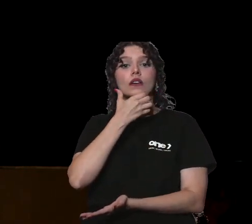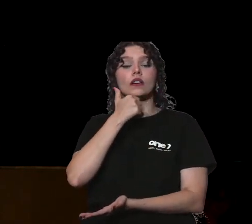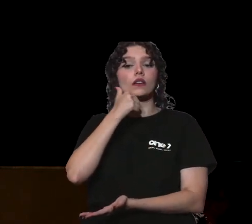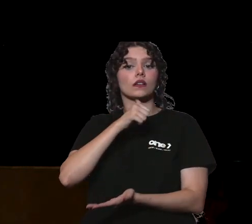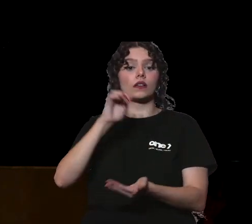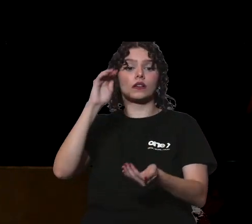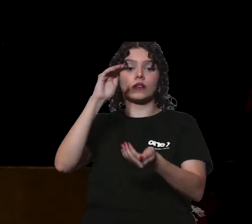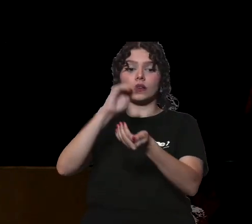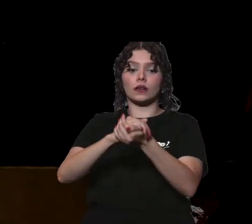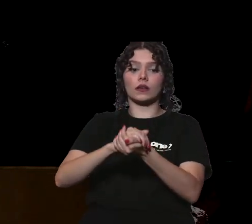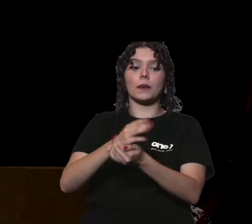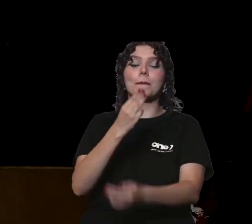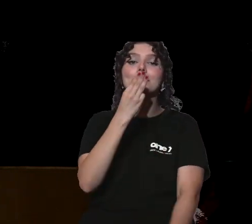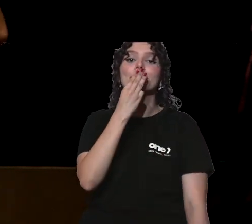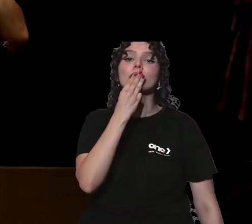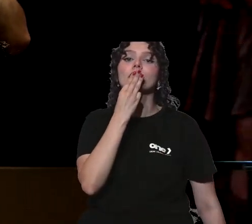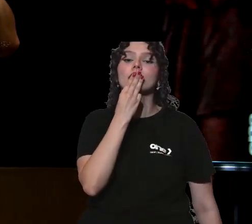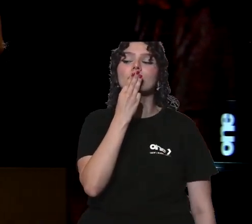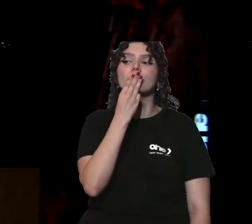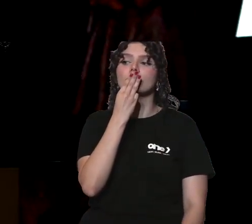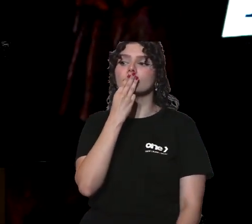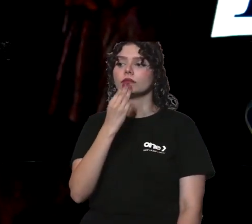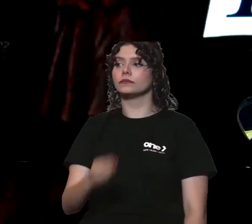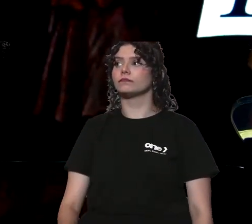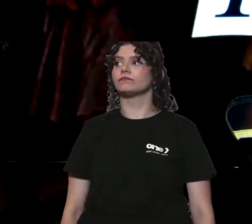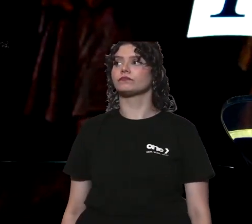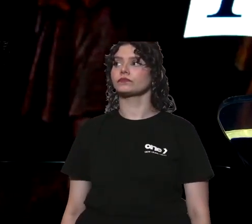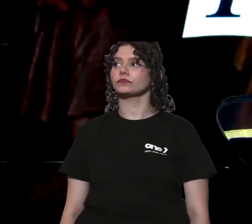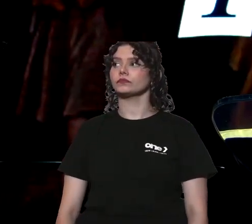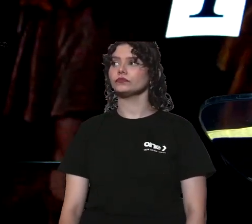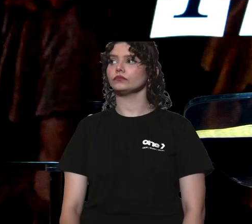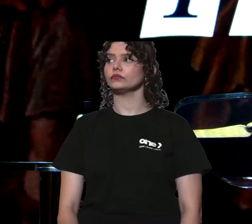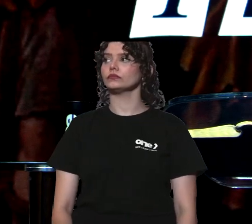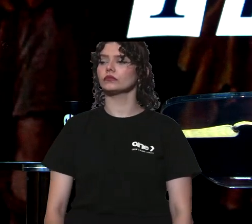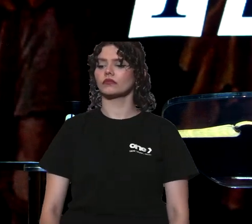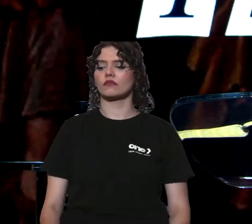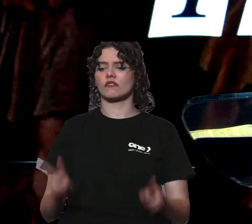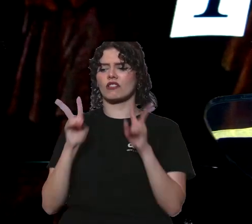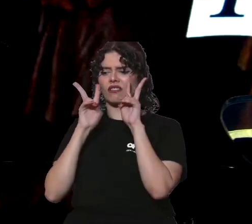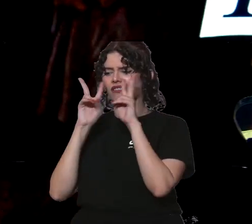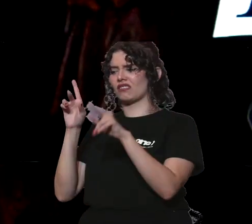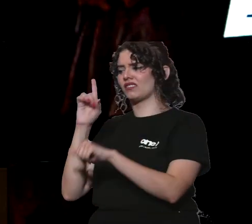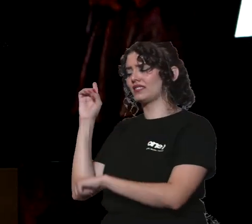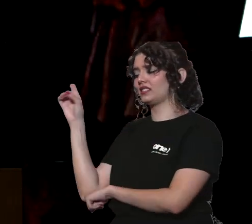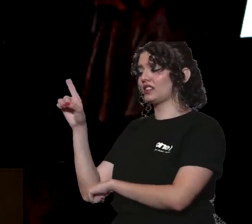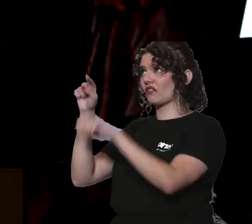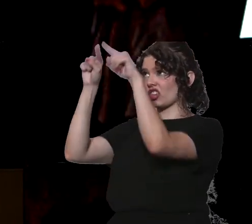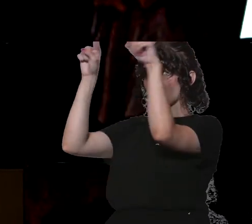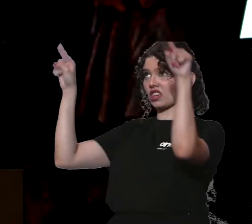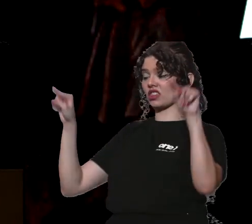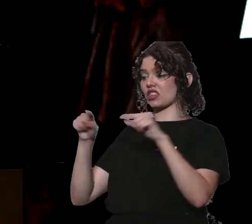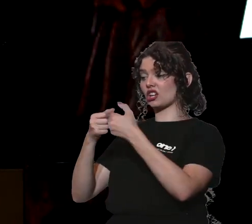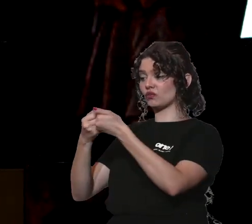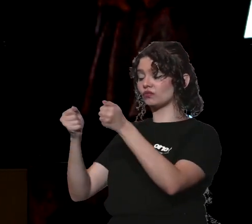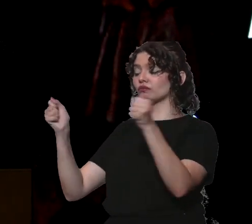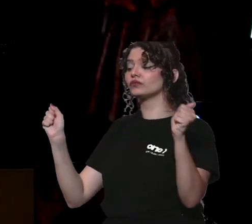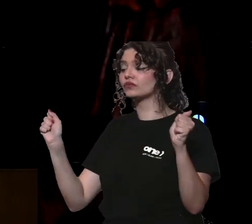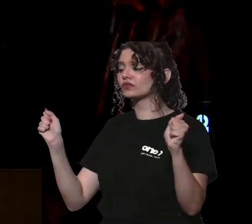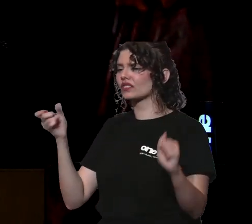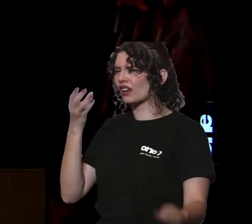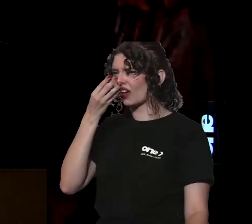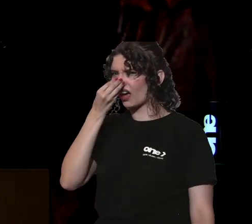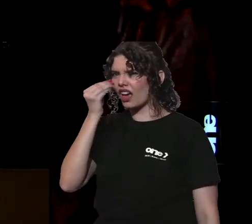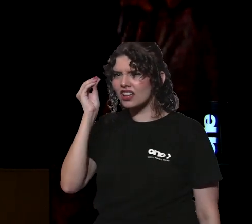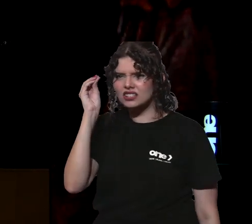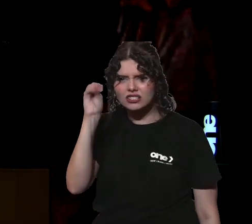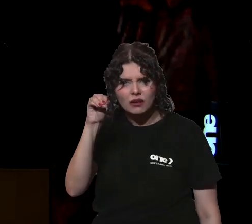falando certo, amor? Eu sempre falo o nome dela errado. Mical olha Davi da janela e